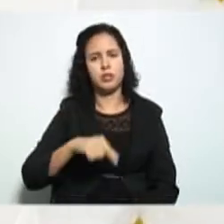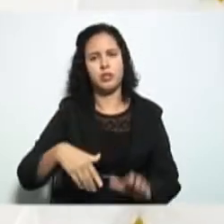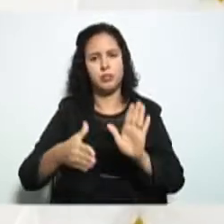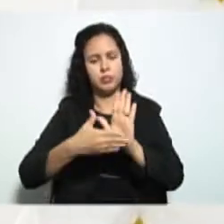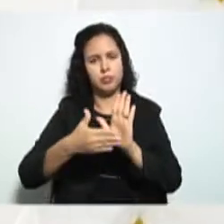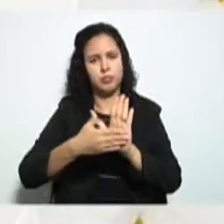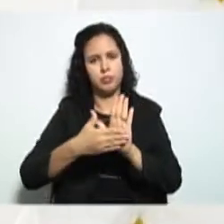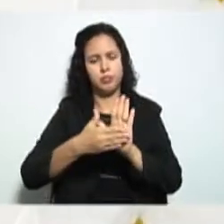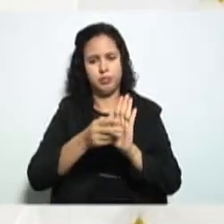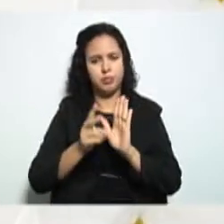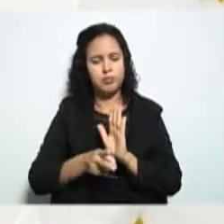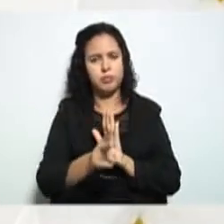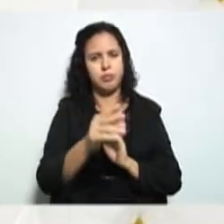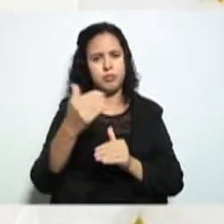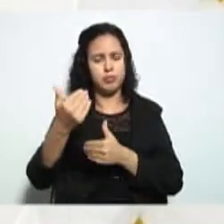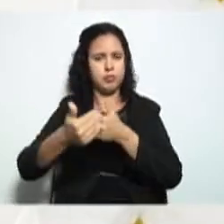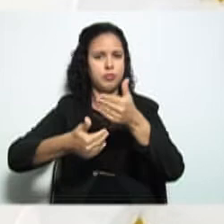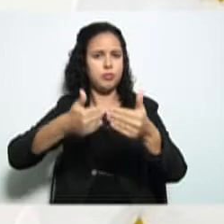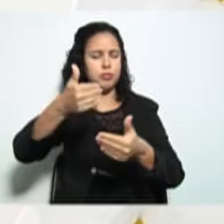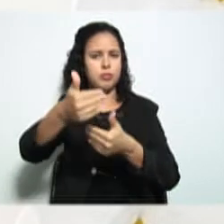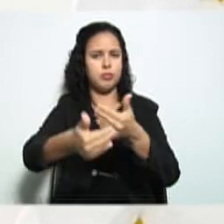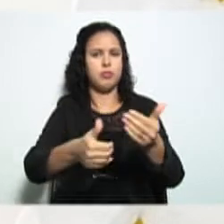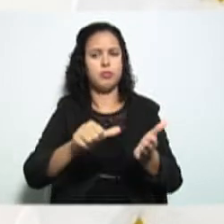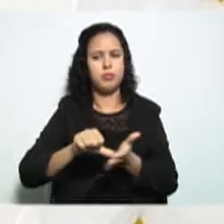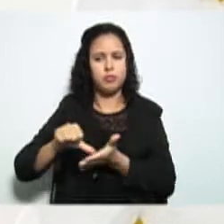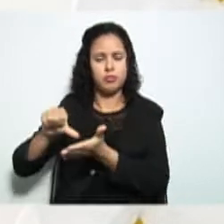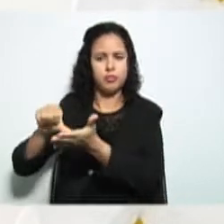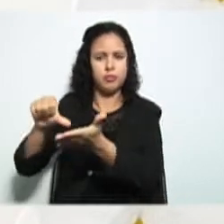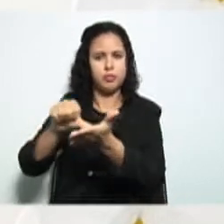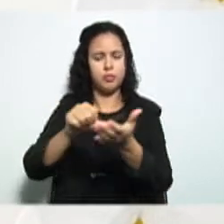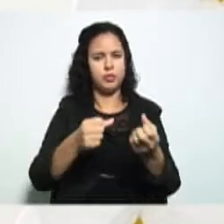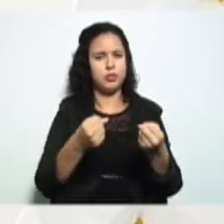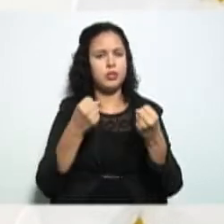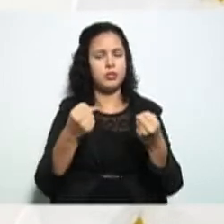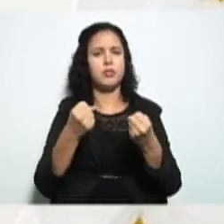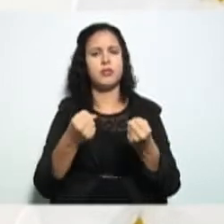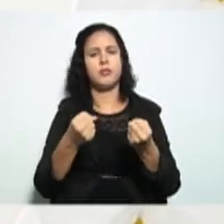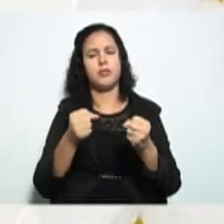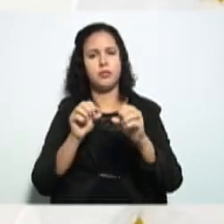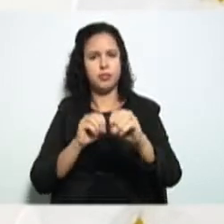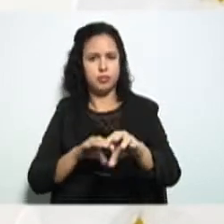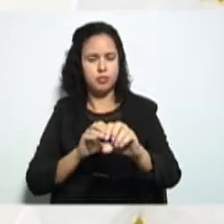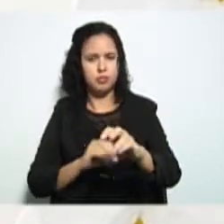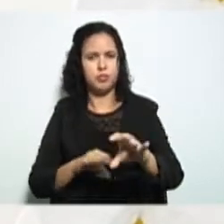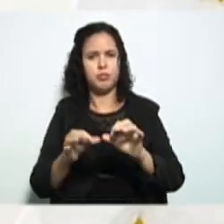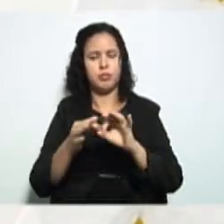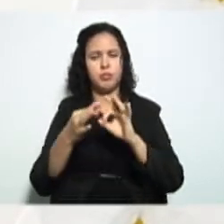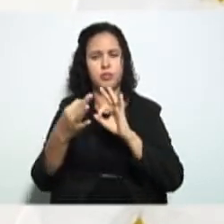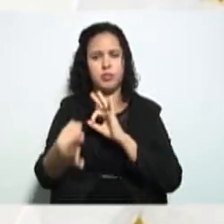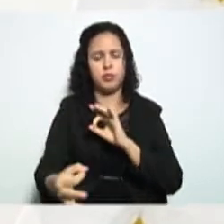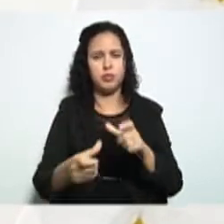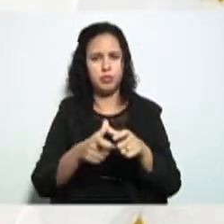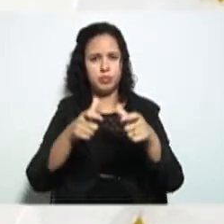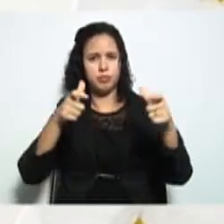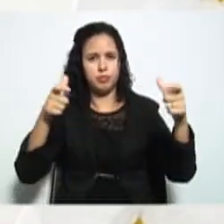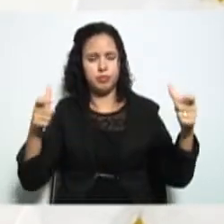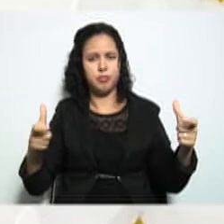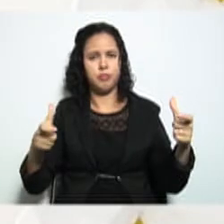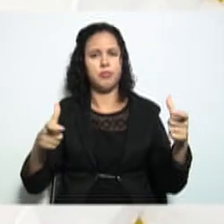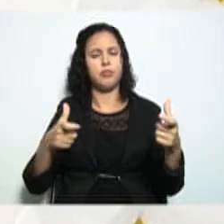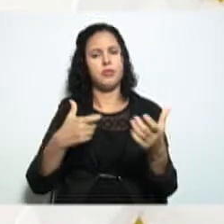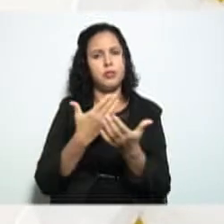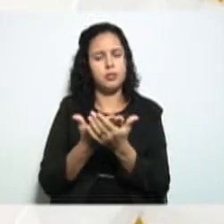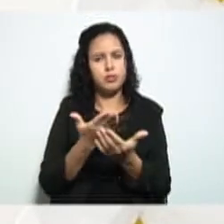continuar avançando na implantação de polos, fortalecer a nossa educação à distância, ampliar os nossos